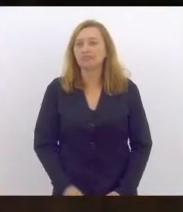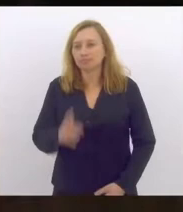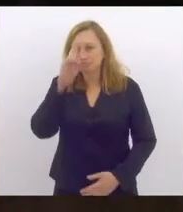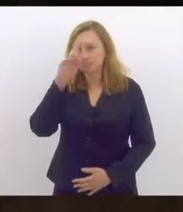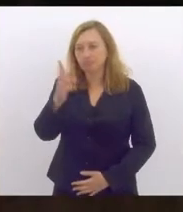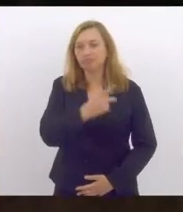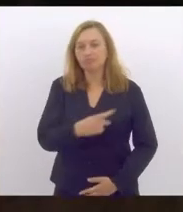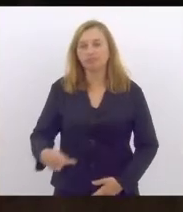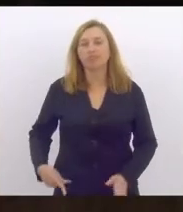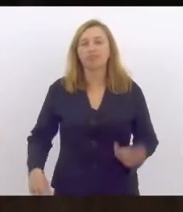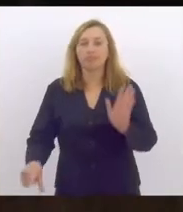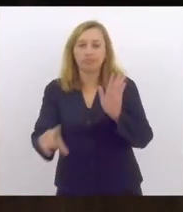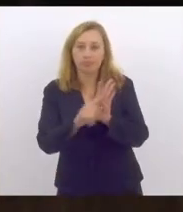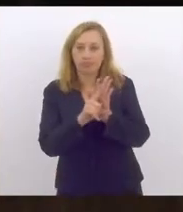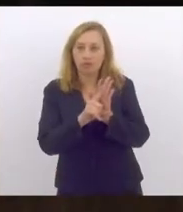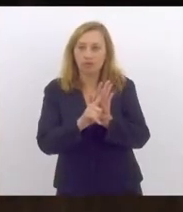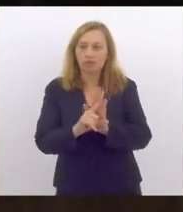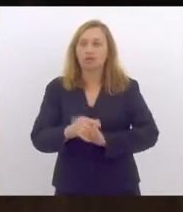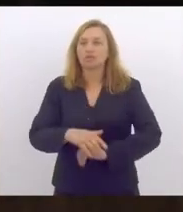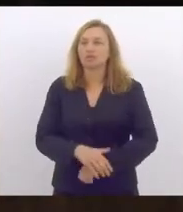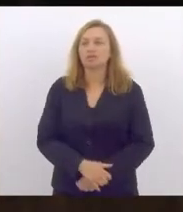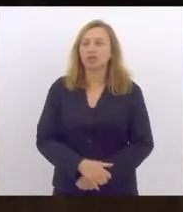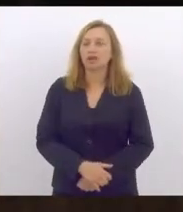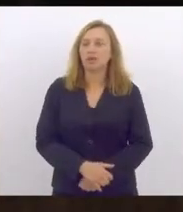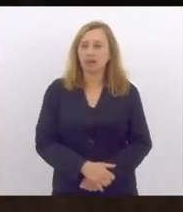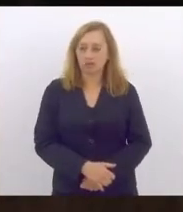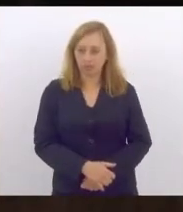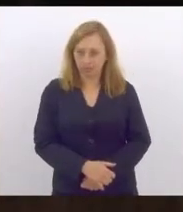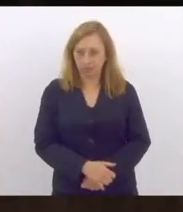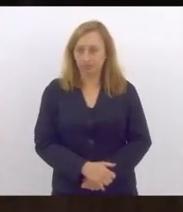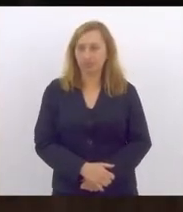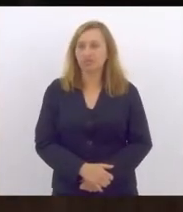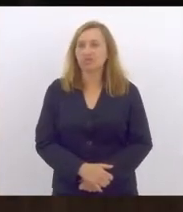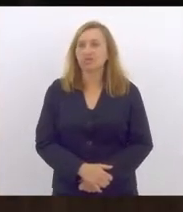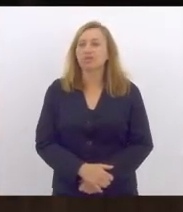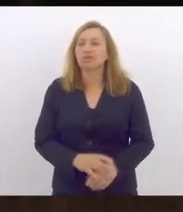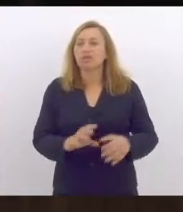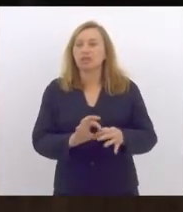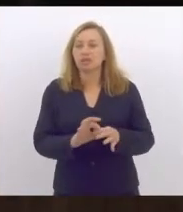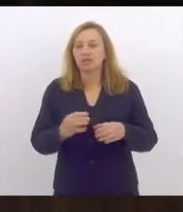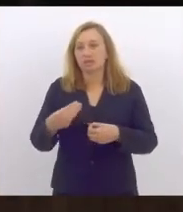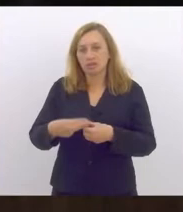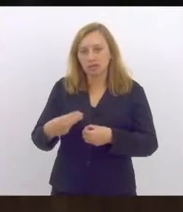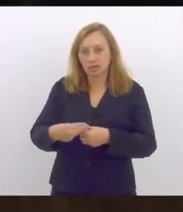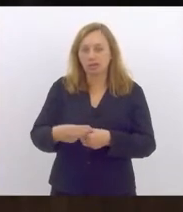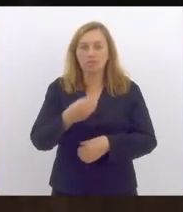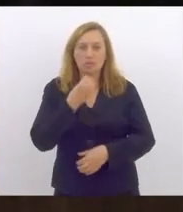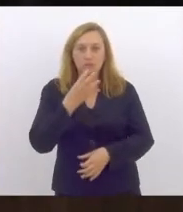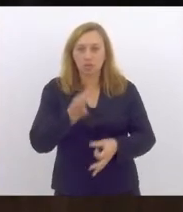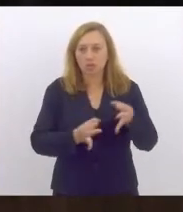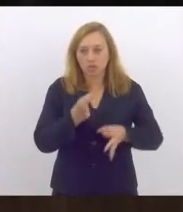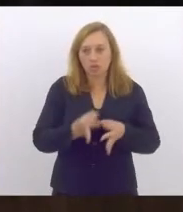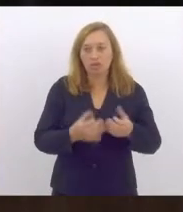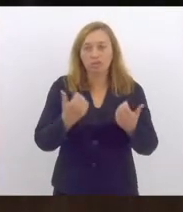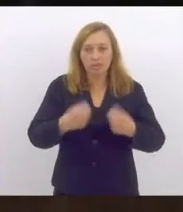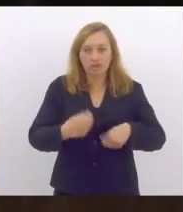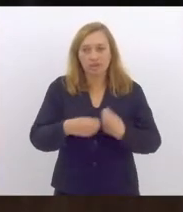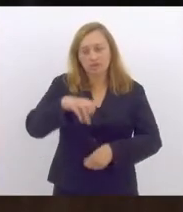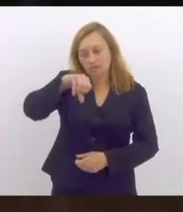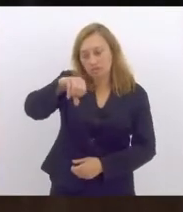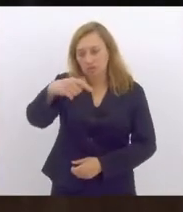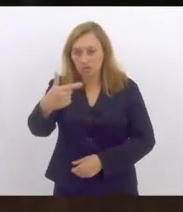esta lei que abriga os municípios, para ser boa e justa, tinha que ser para os